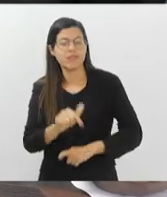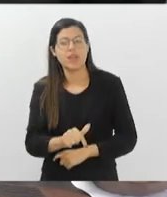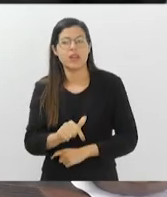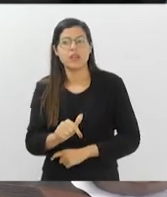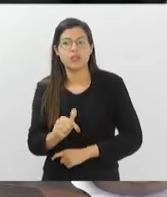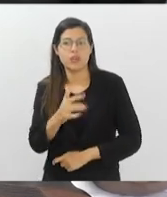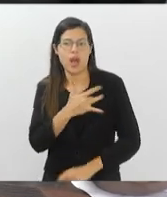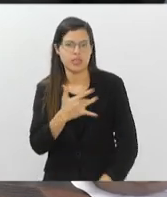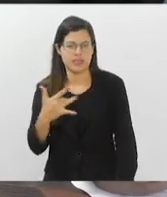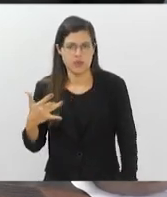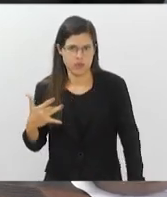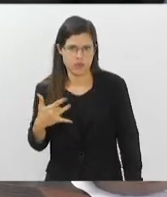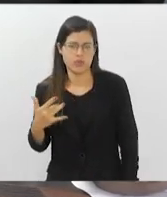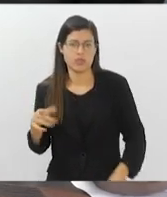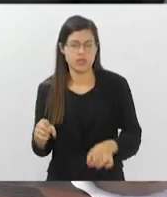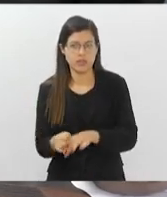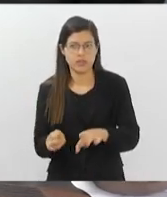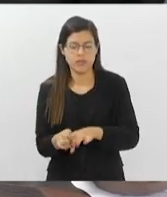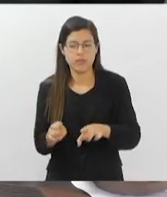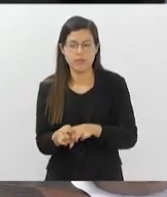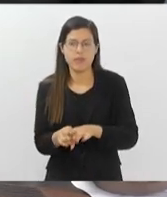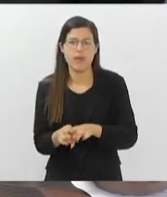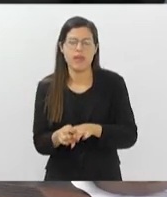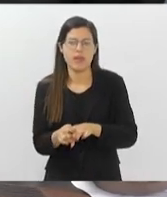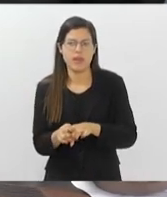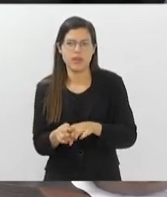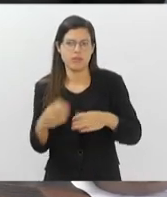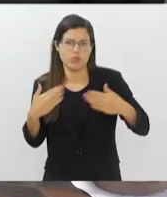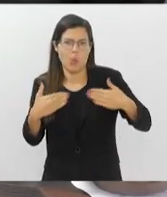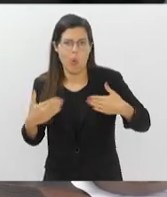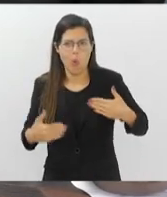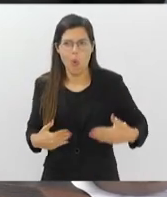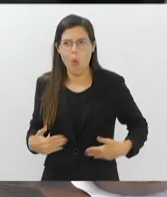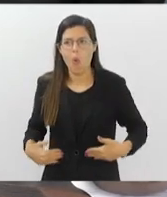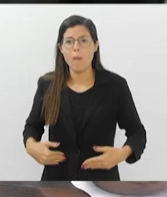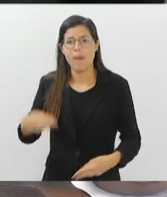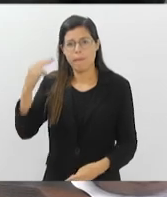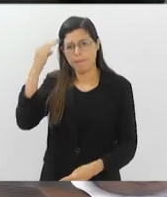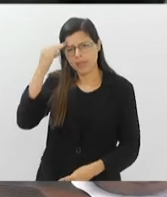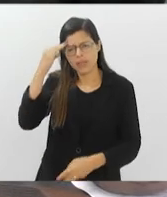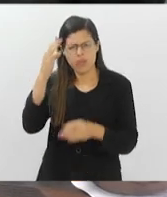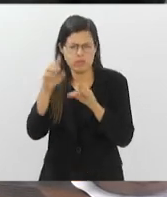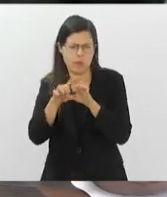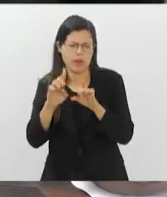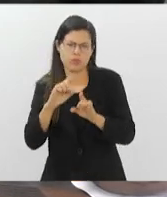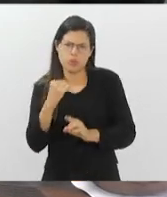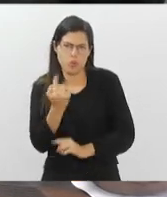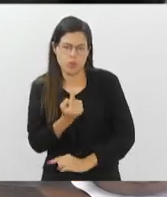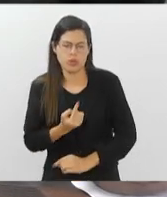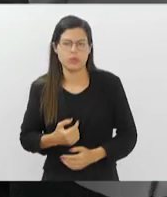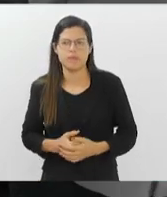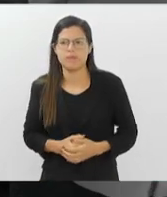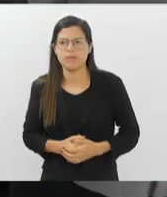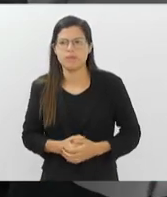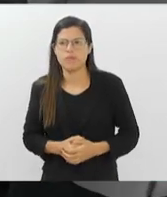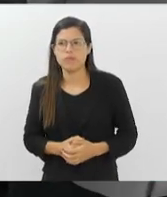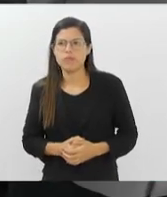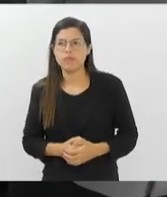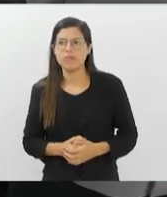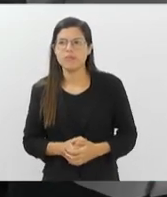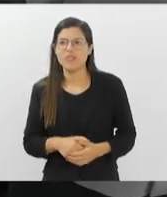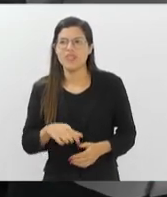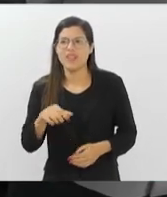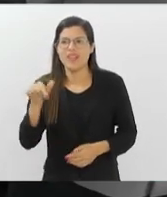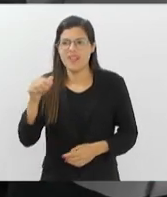saúde sexual e corpórea e até mental de todos nós. Deputado Luiz Paulo, ele disse que Vossa Excelência tem razão, mas foi ele que deu